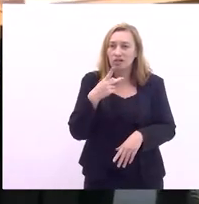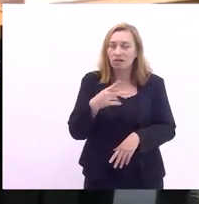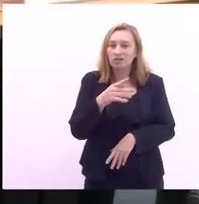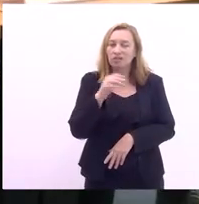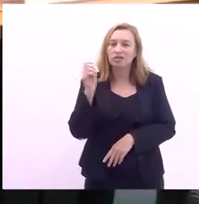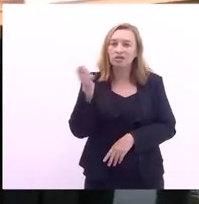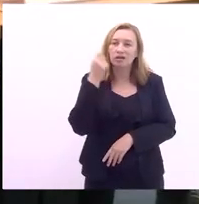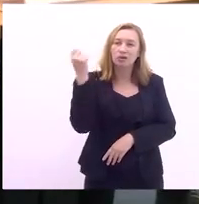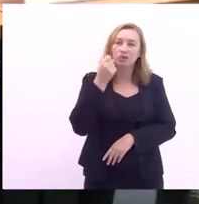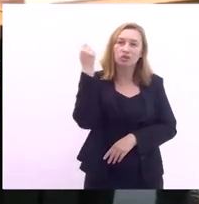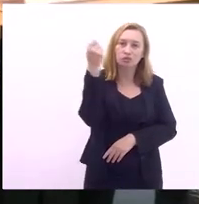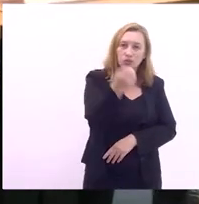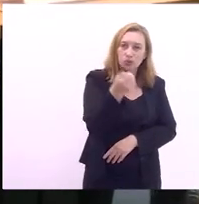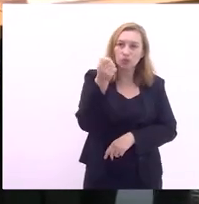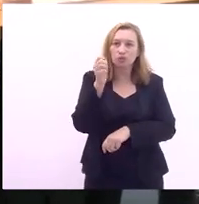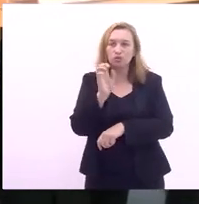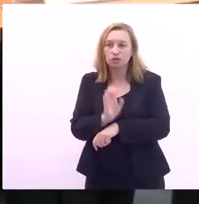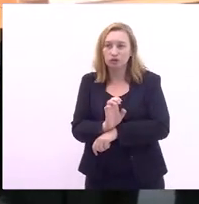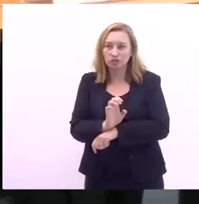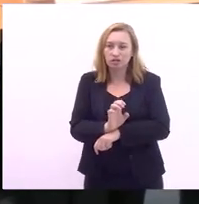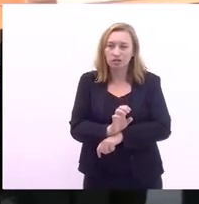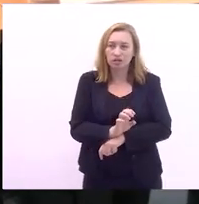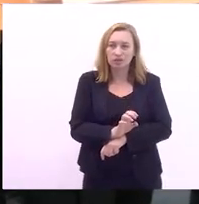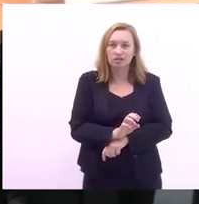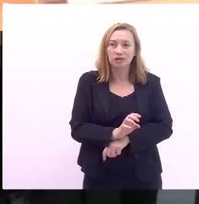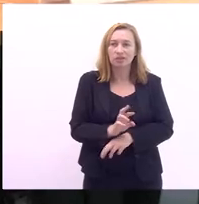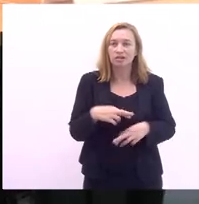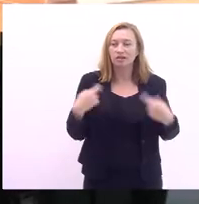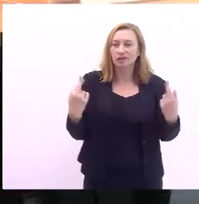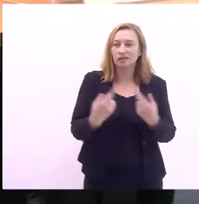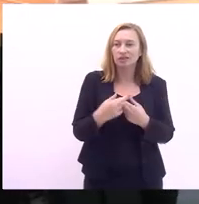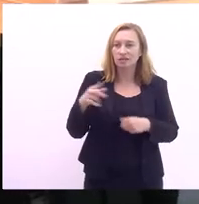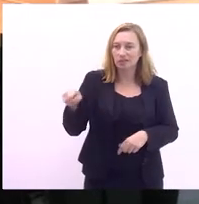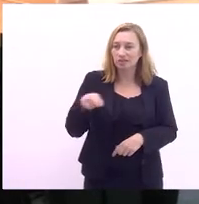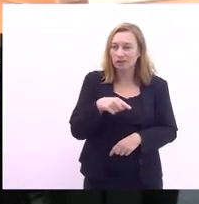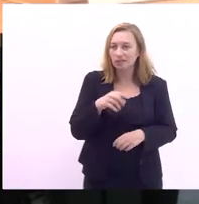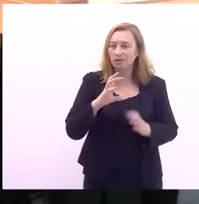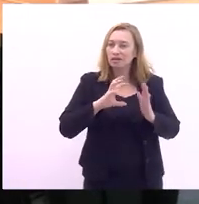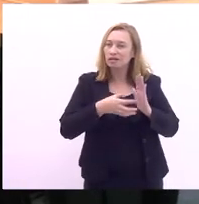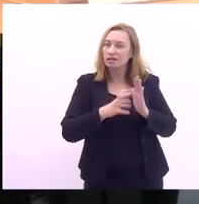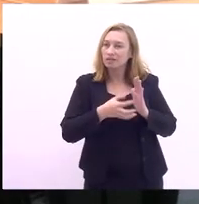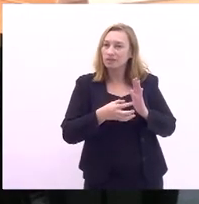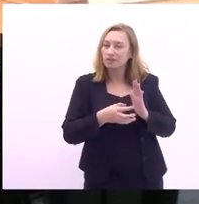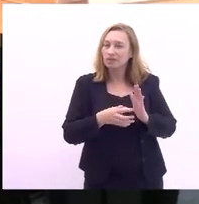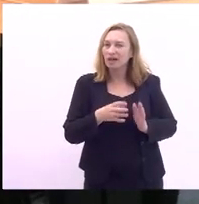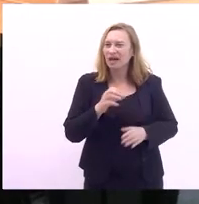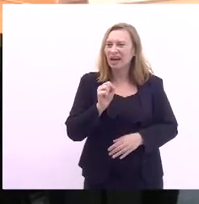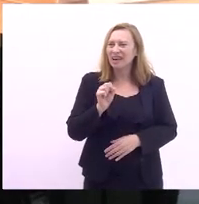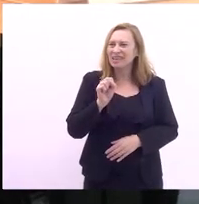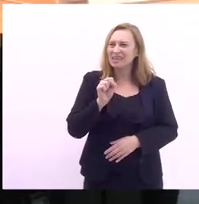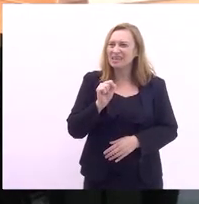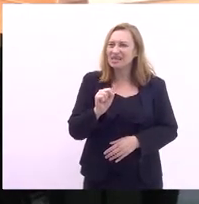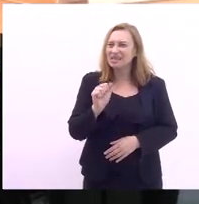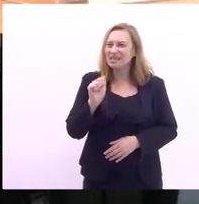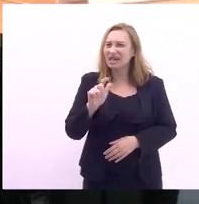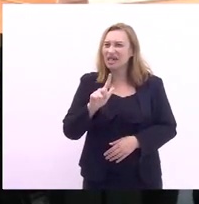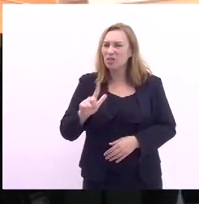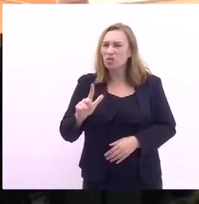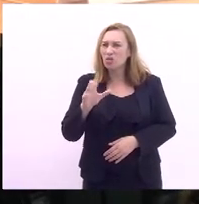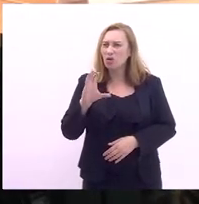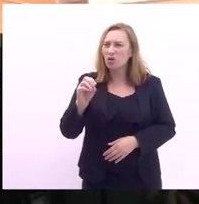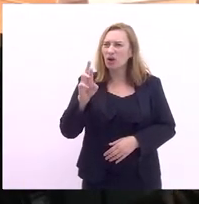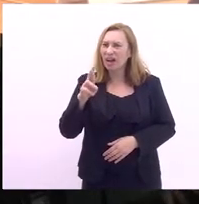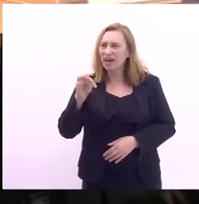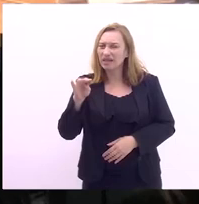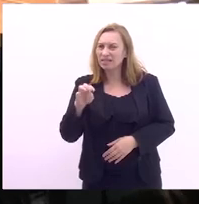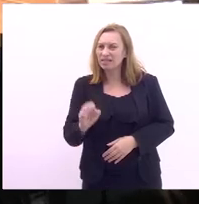vem lá do Rio Grande do Sul e vinha sempre nas reuniões do partido, com Alceu Colares. Alceu Colares foi deputado